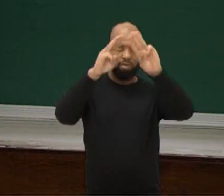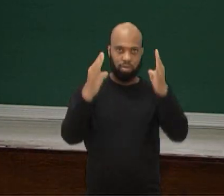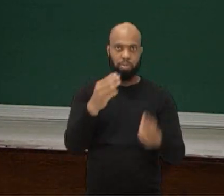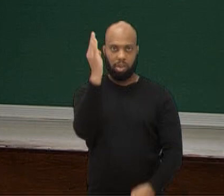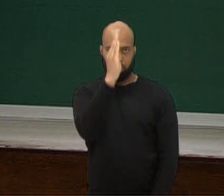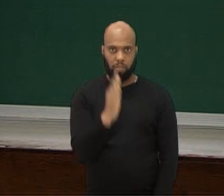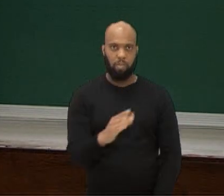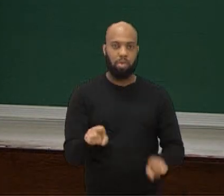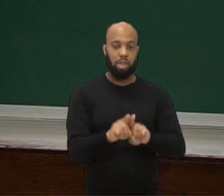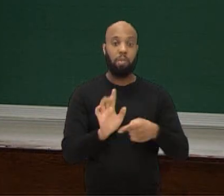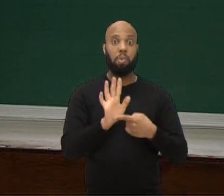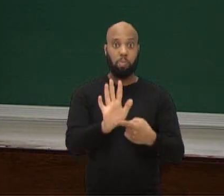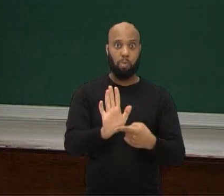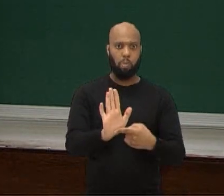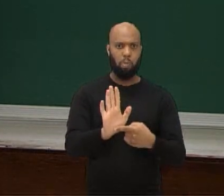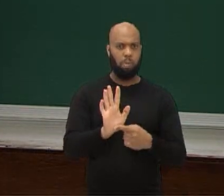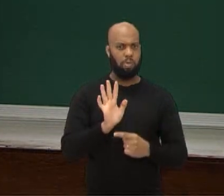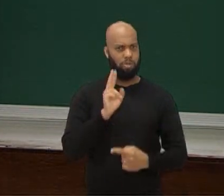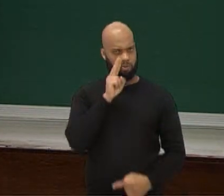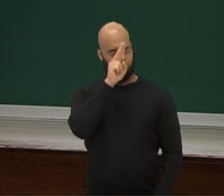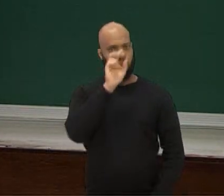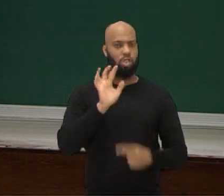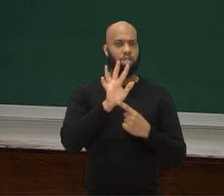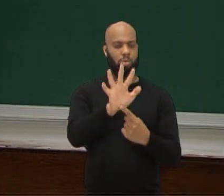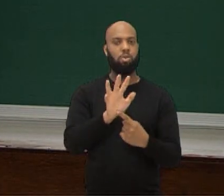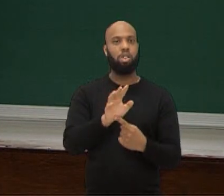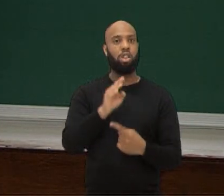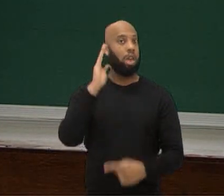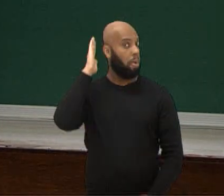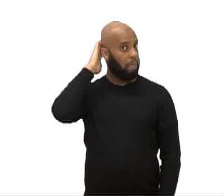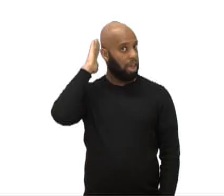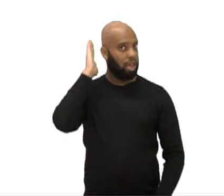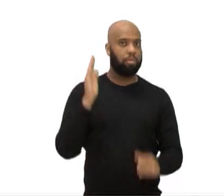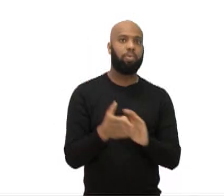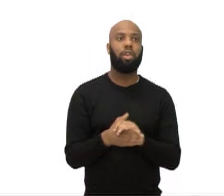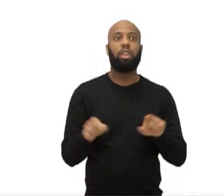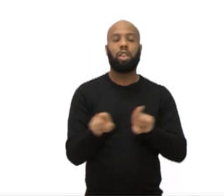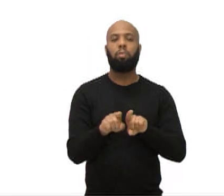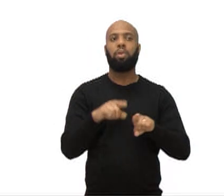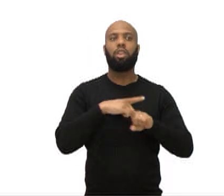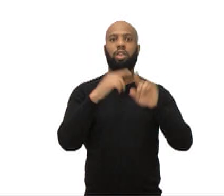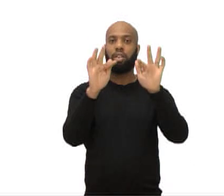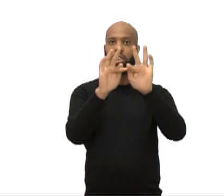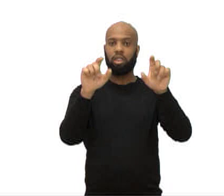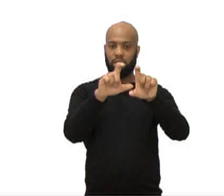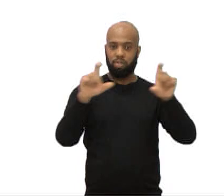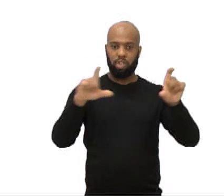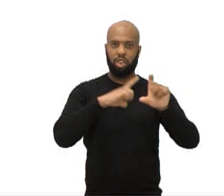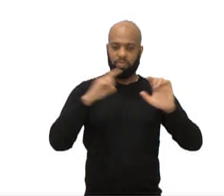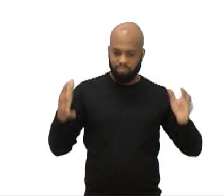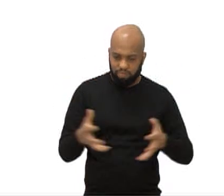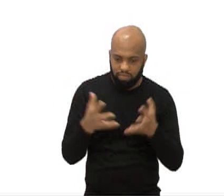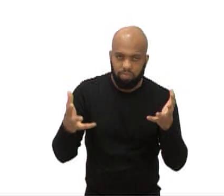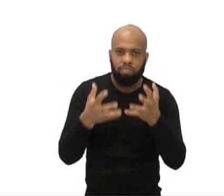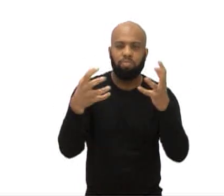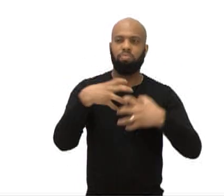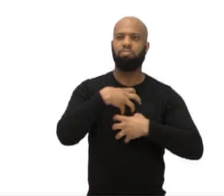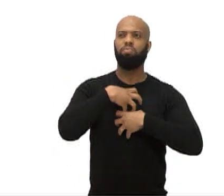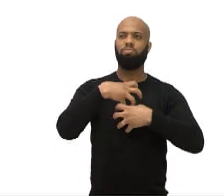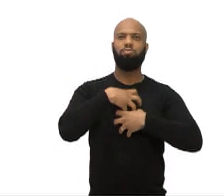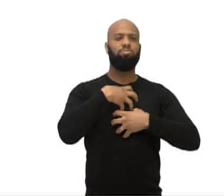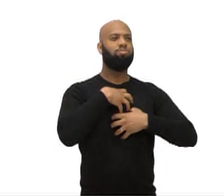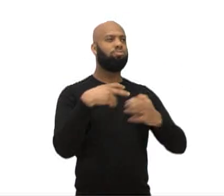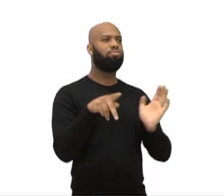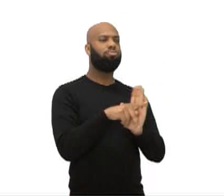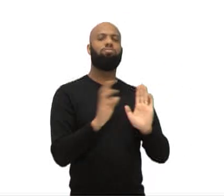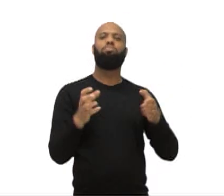Grão-Pará. A frase que motiva a camisa, o espírito guerreiro do clube do